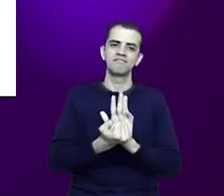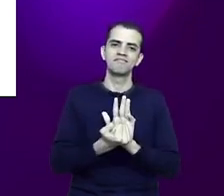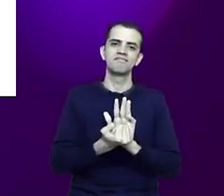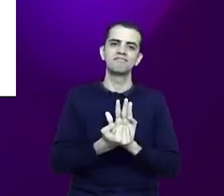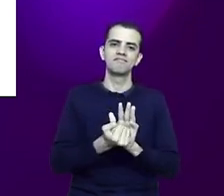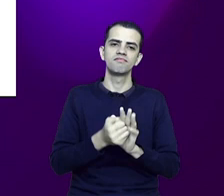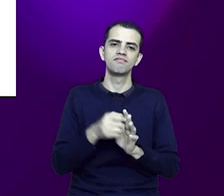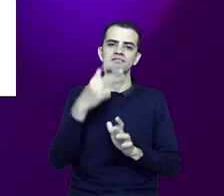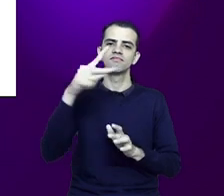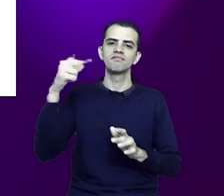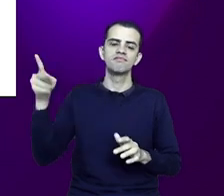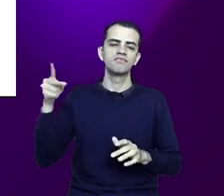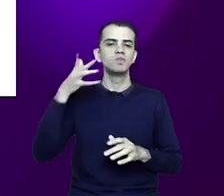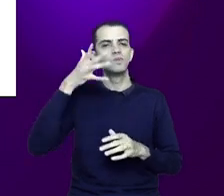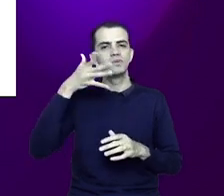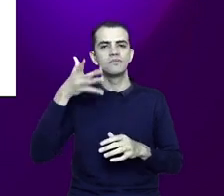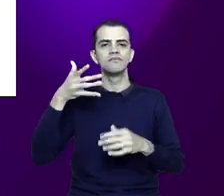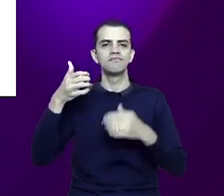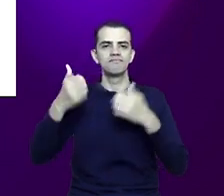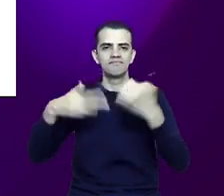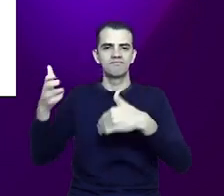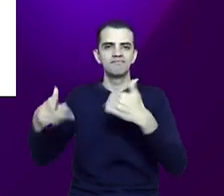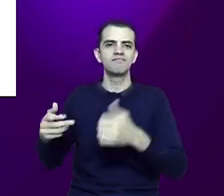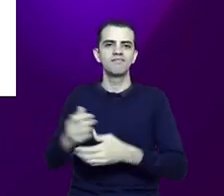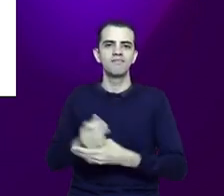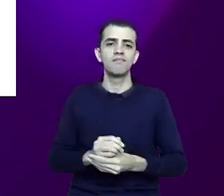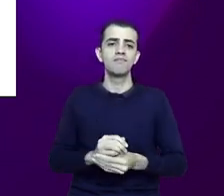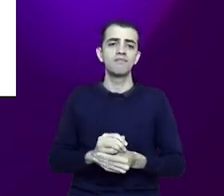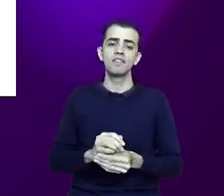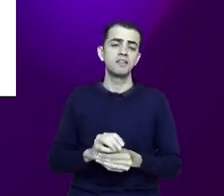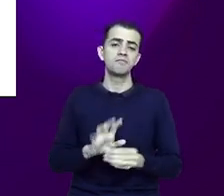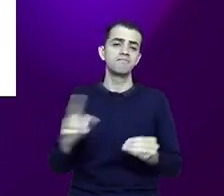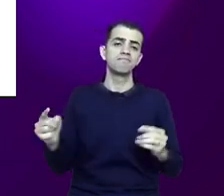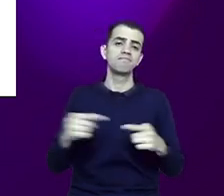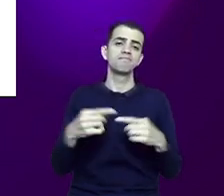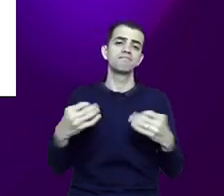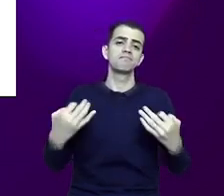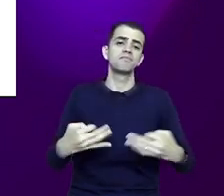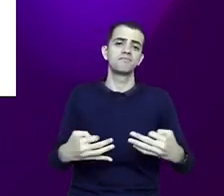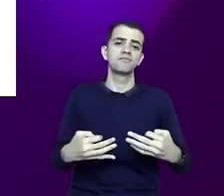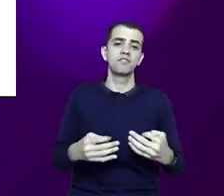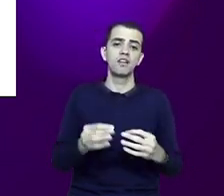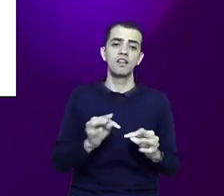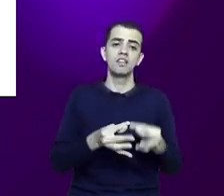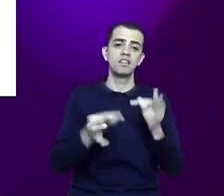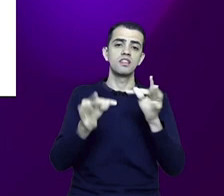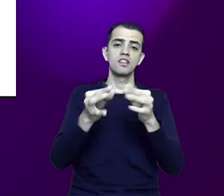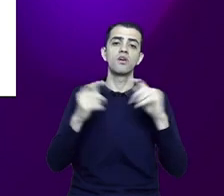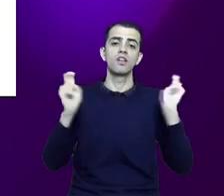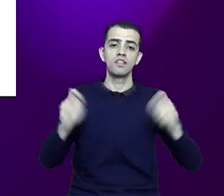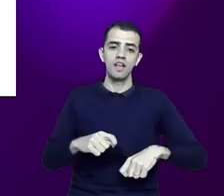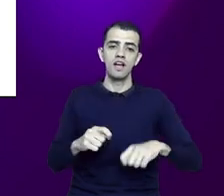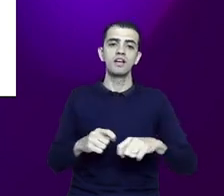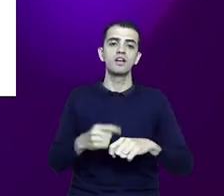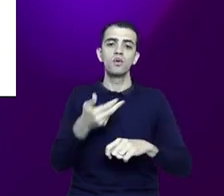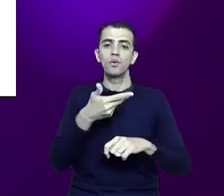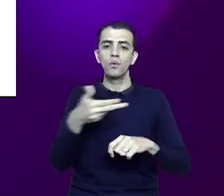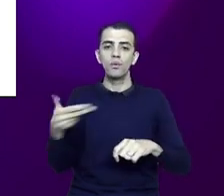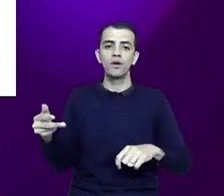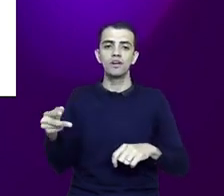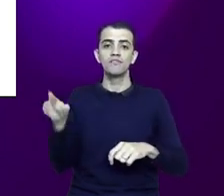foi apresentada, cabe precisamente, né? É uma tecnologia que ela permite sobrepor elementos,